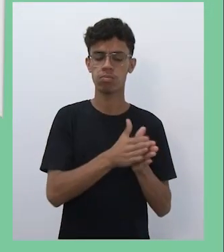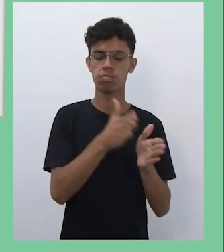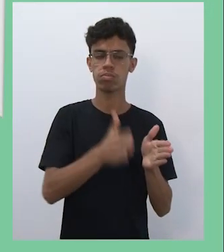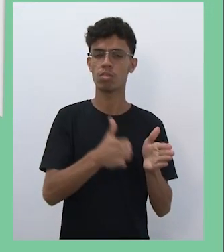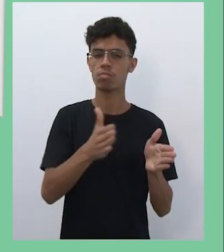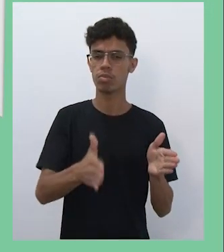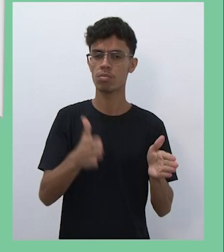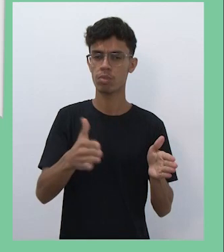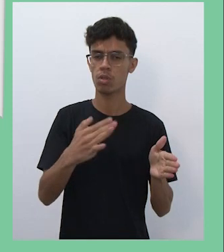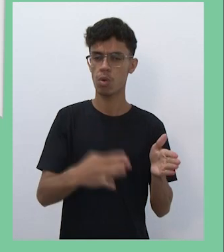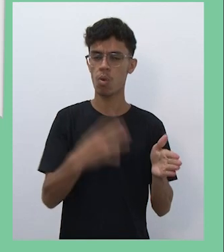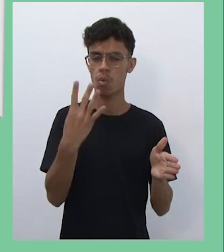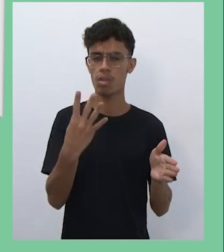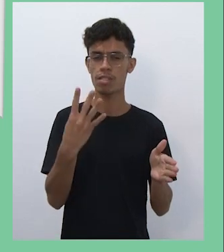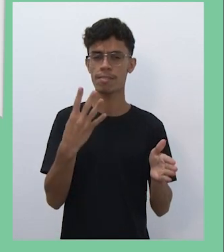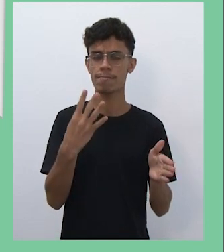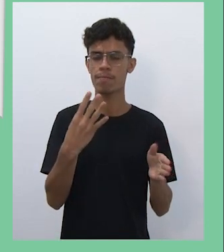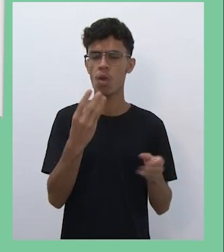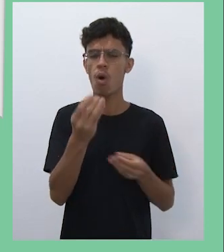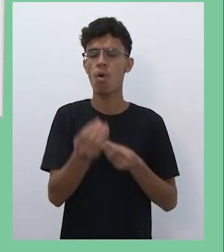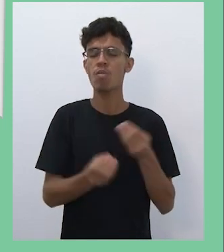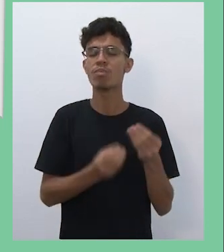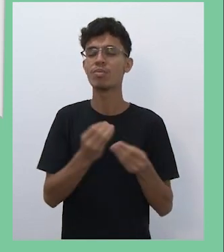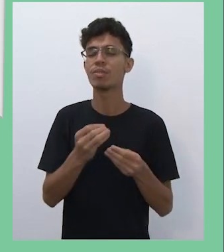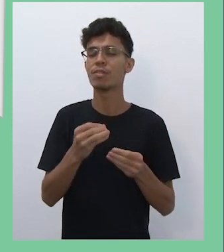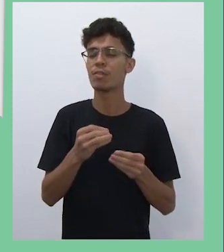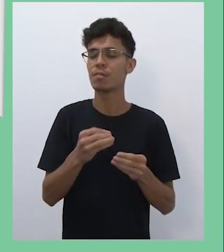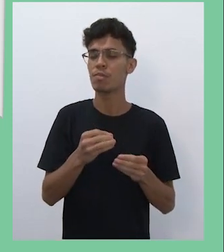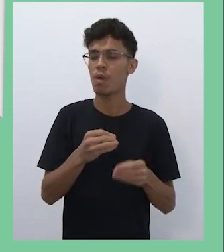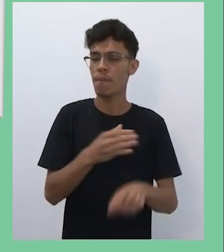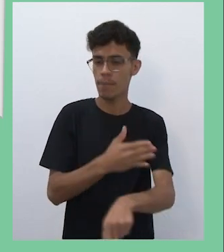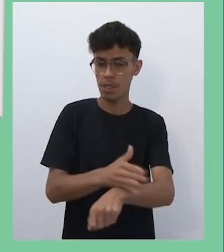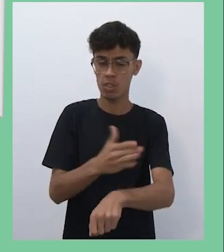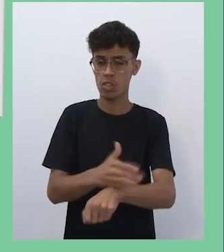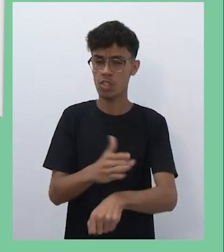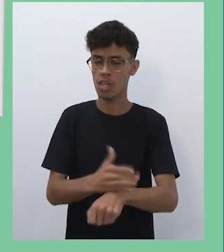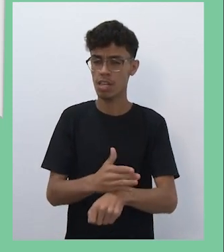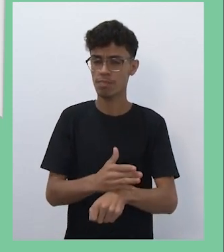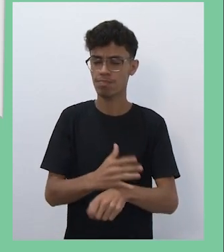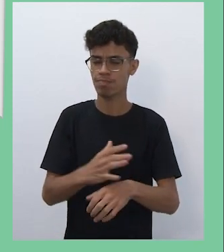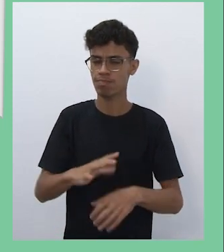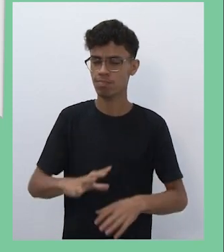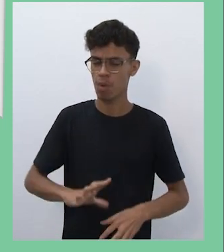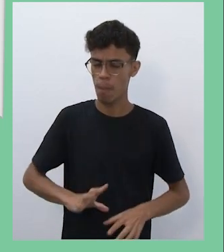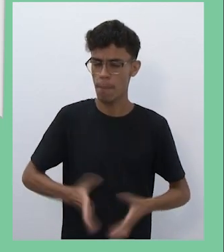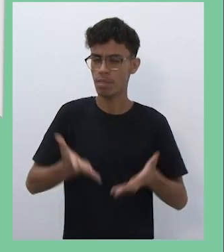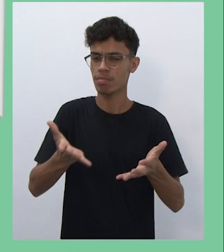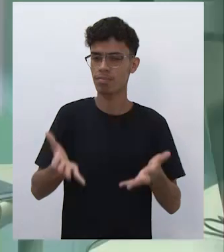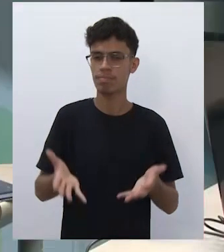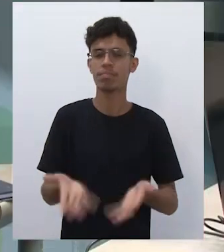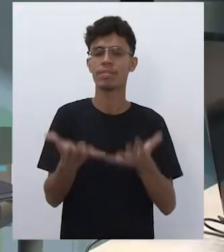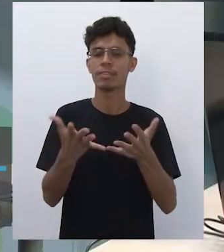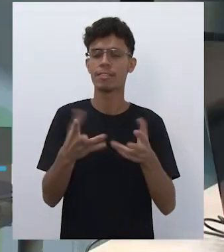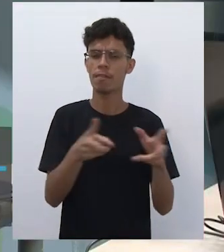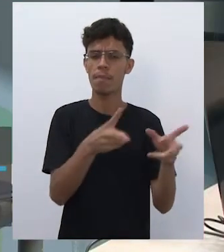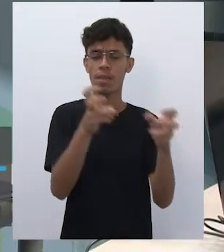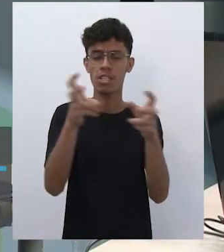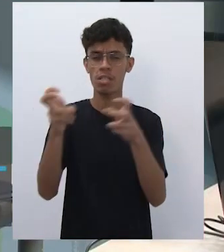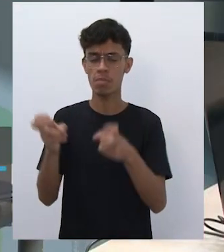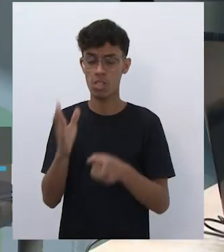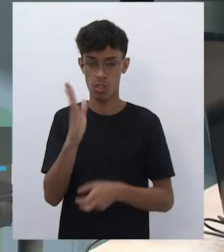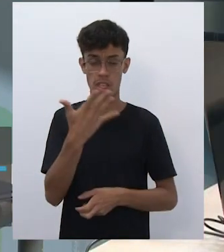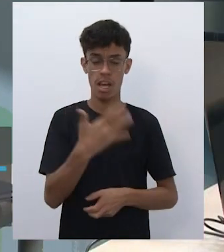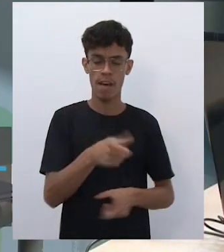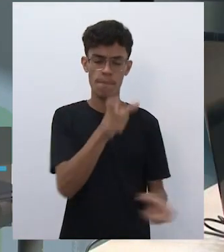do projeto é o momento de pôr esse plano de ação em prática. Ou seja, eu identifiquei, vi quem são as pessoas que